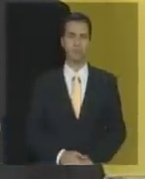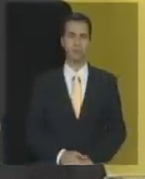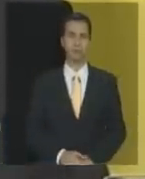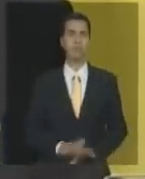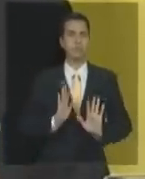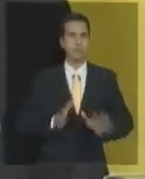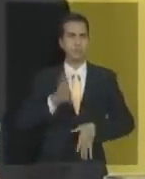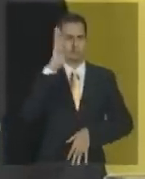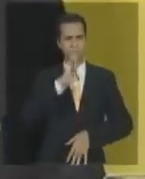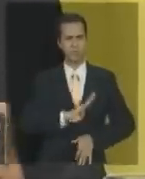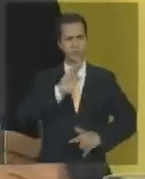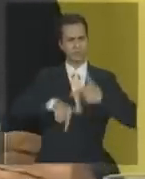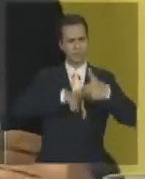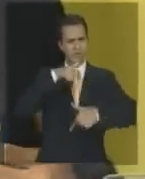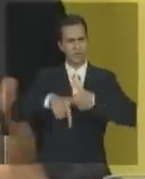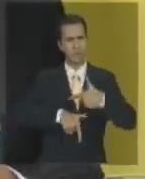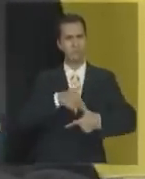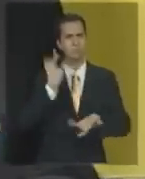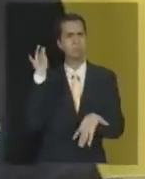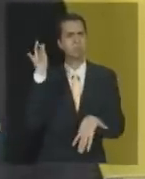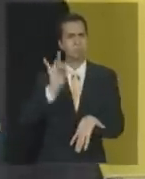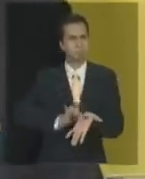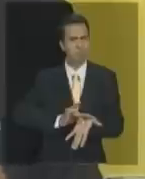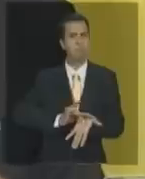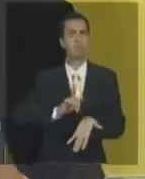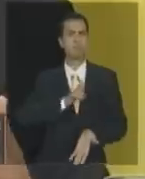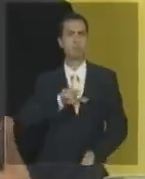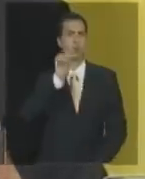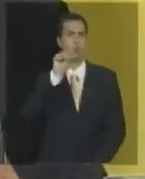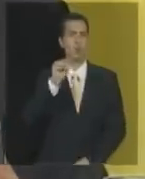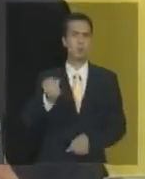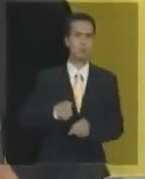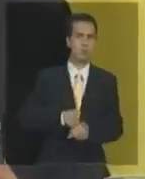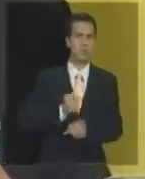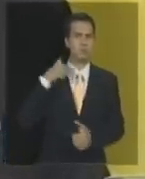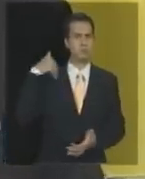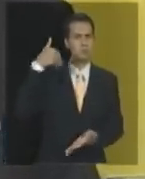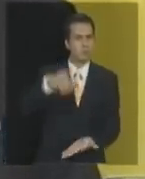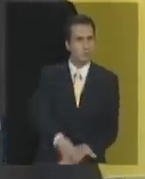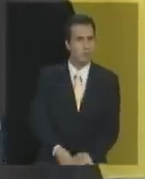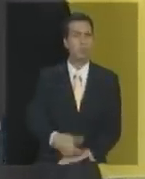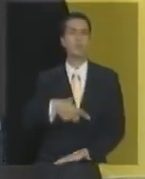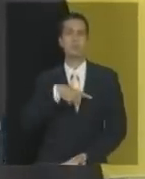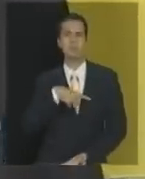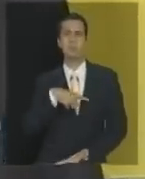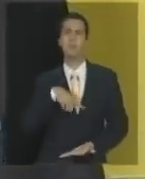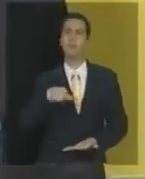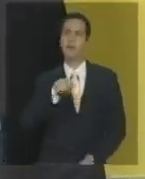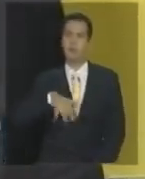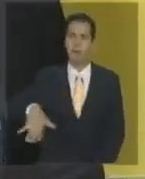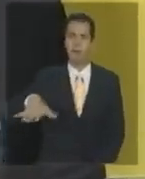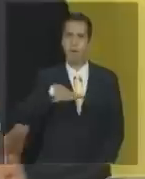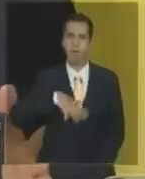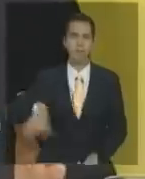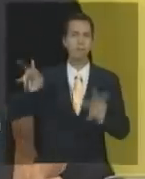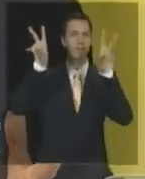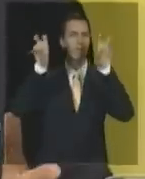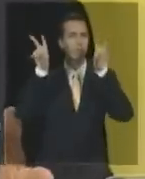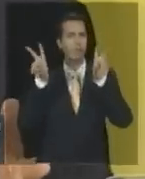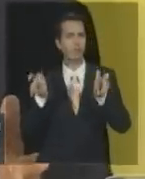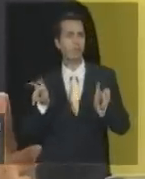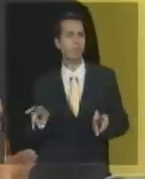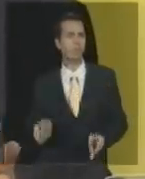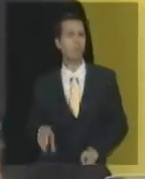ações efetivas nos últimos 8, 9 anos em todas essas áreas, seja